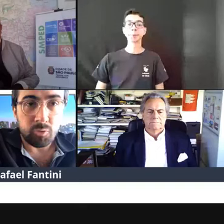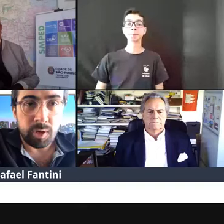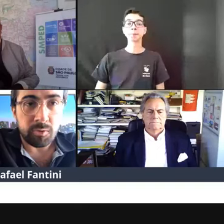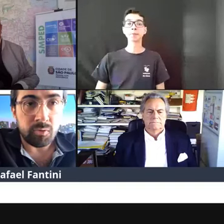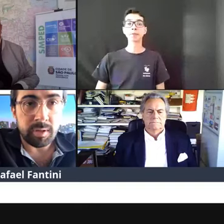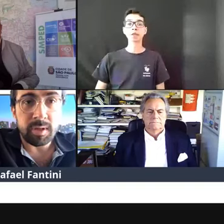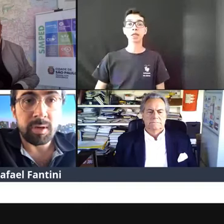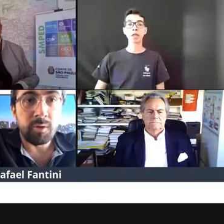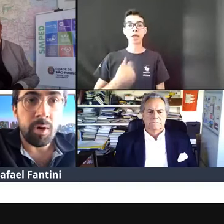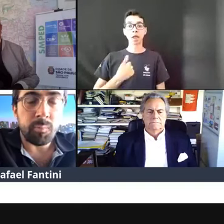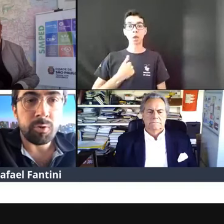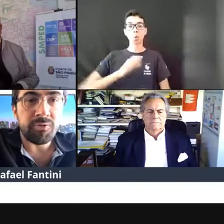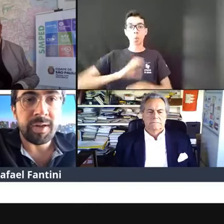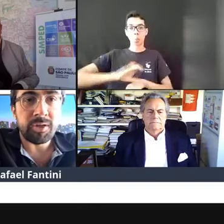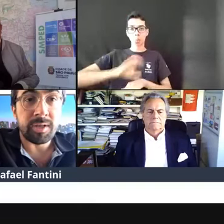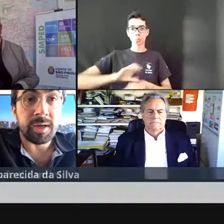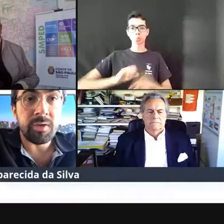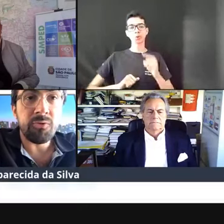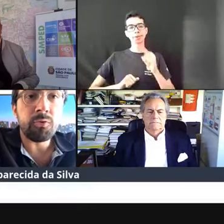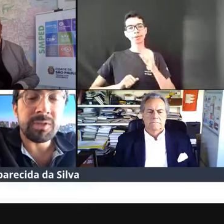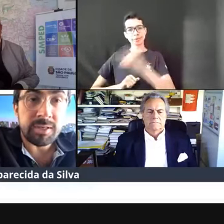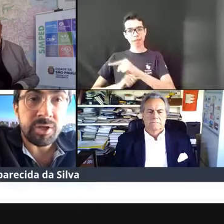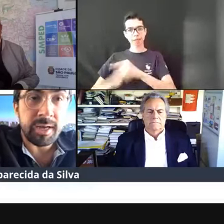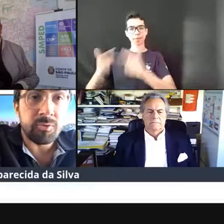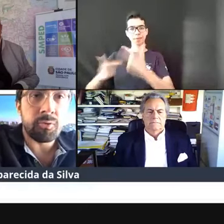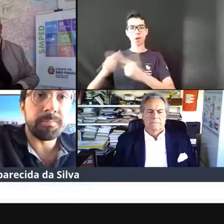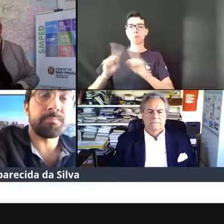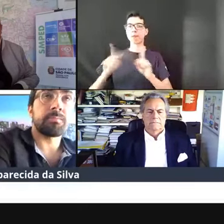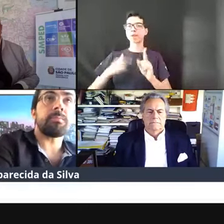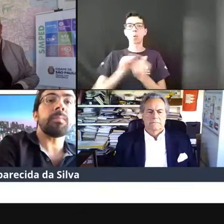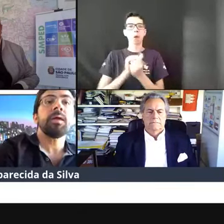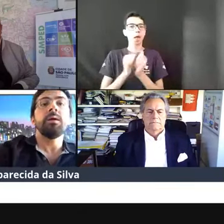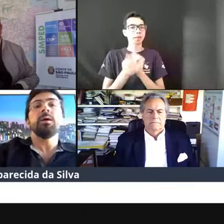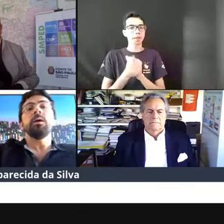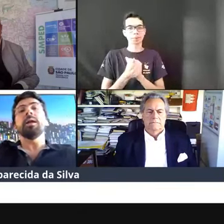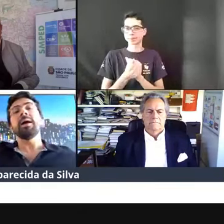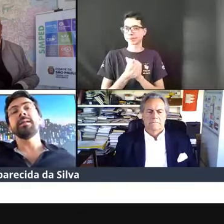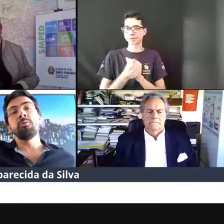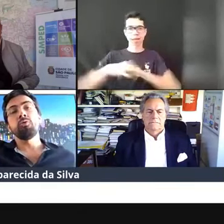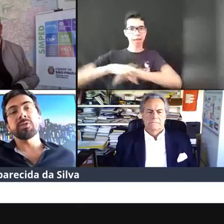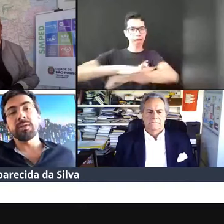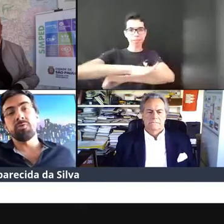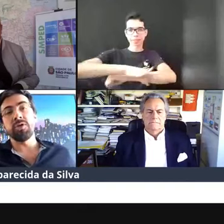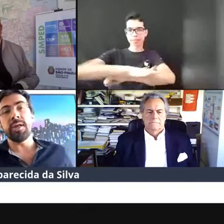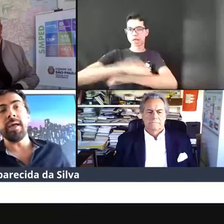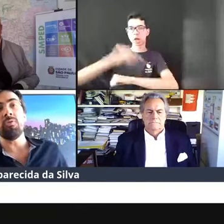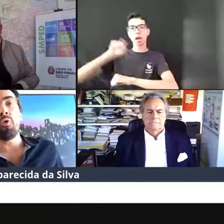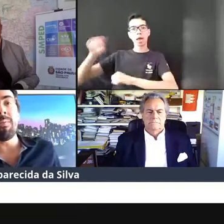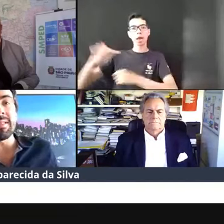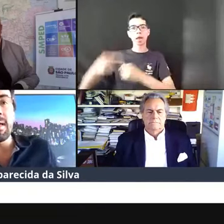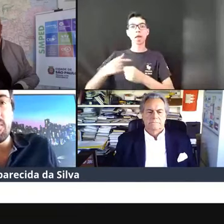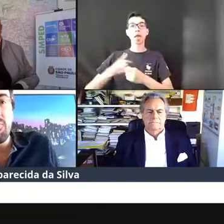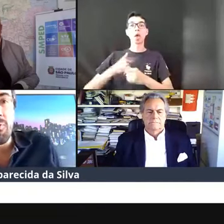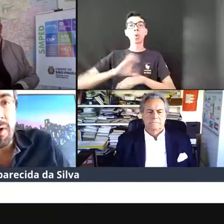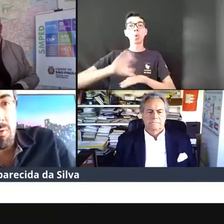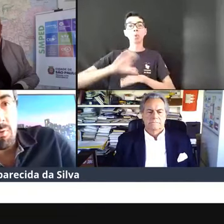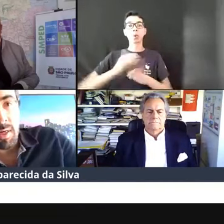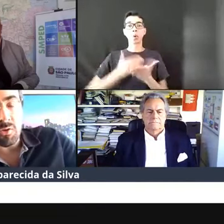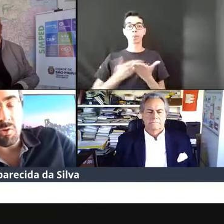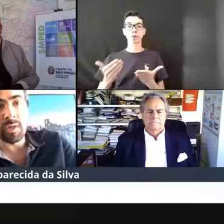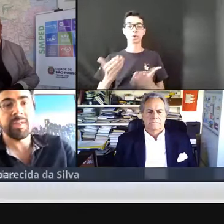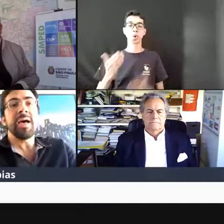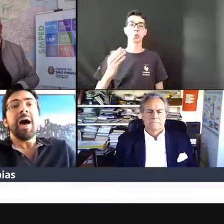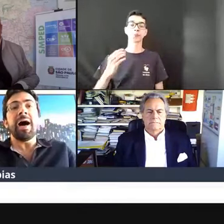na arquitetura do interior, um pouco diferente da daqui, fui cursar Direito. Lá, então, cursando Direito, comecei a me envolver